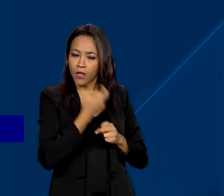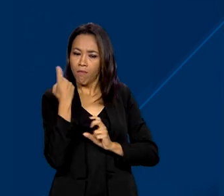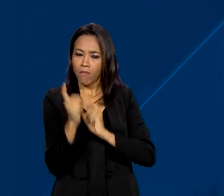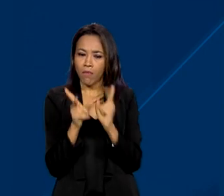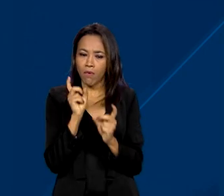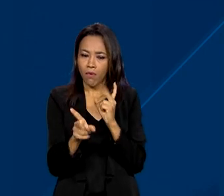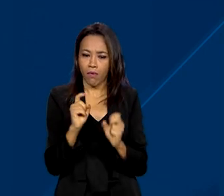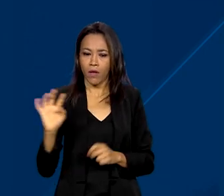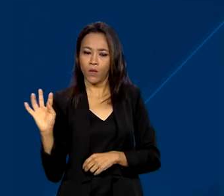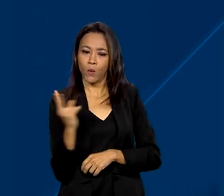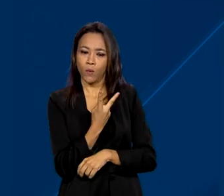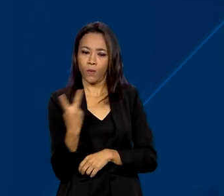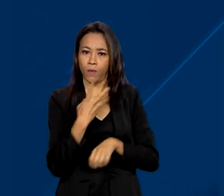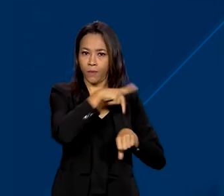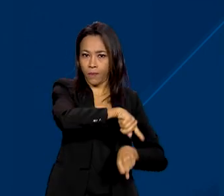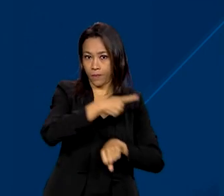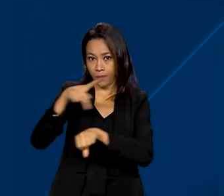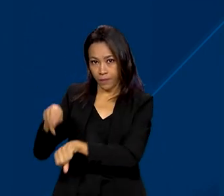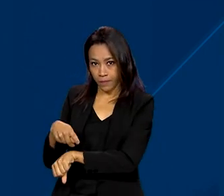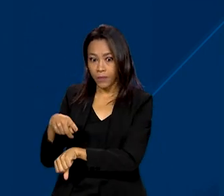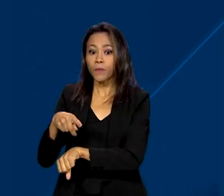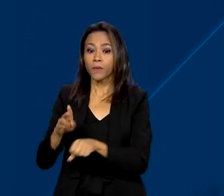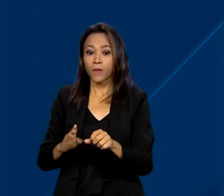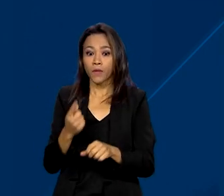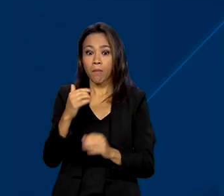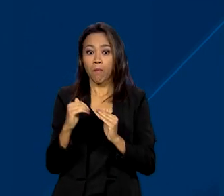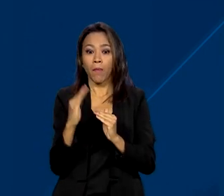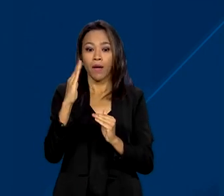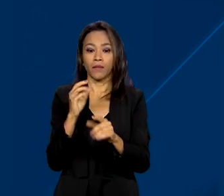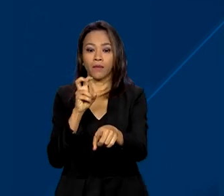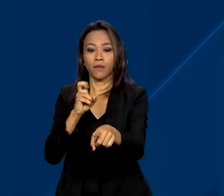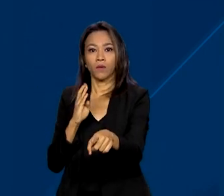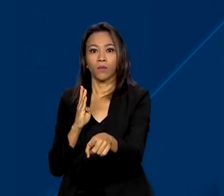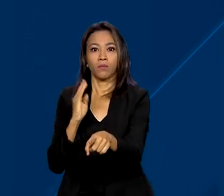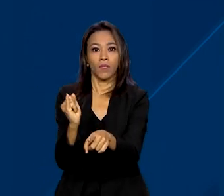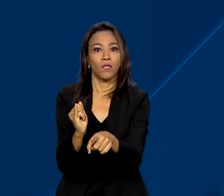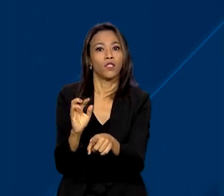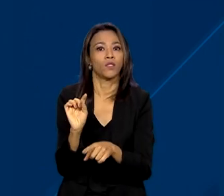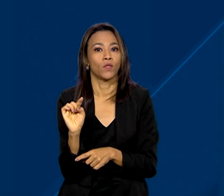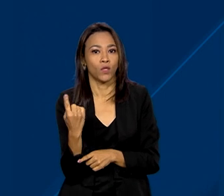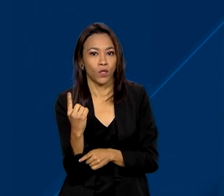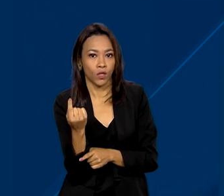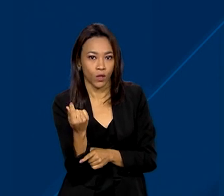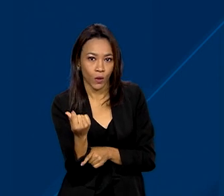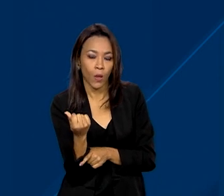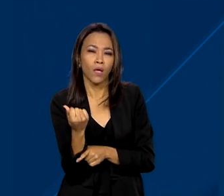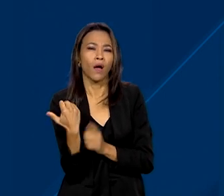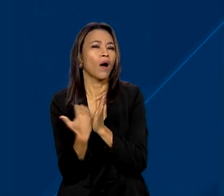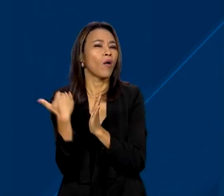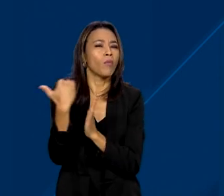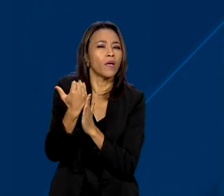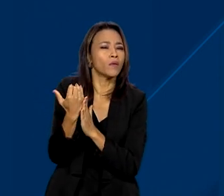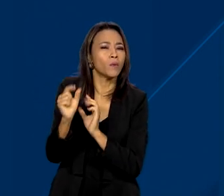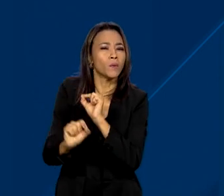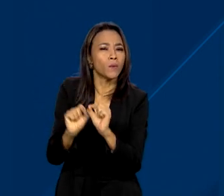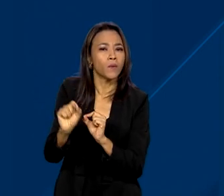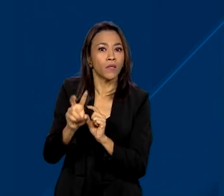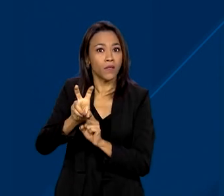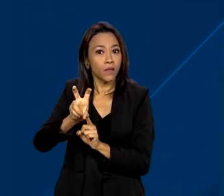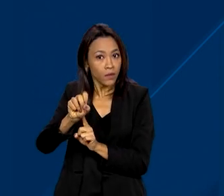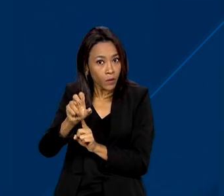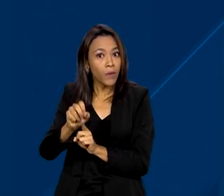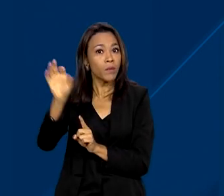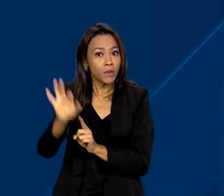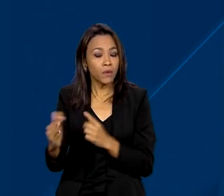transações entre os dois países passaram dos 5 bilhões de dólares, um aumento de 50% em relação